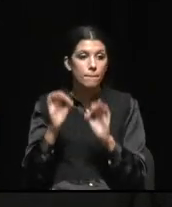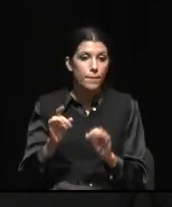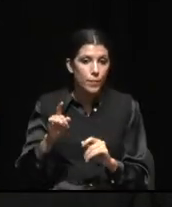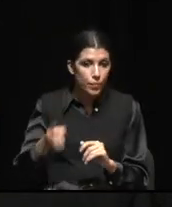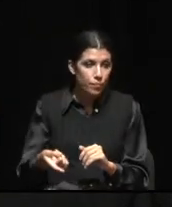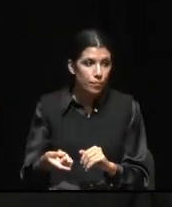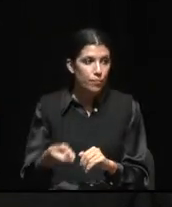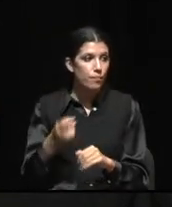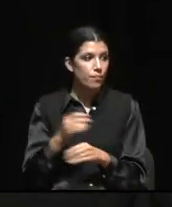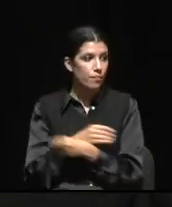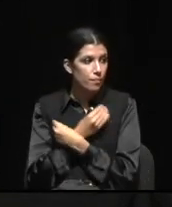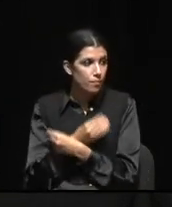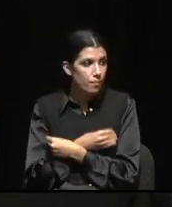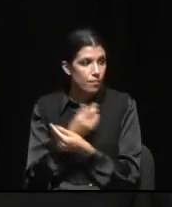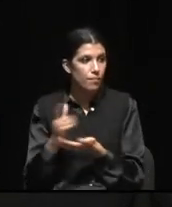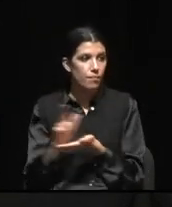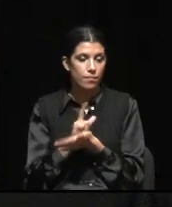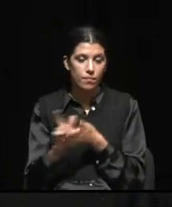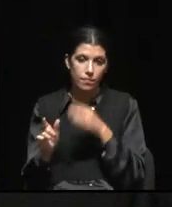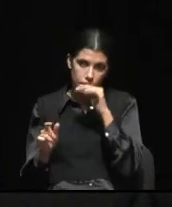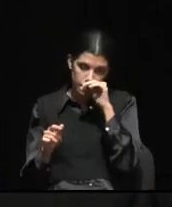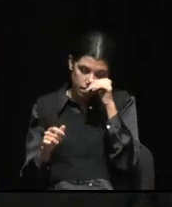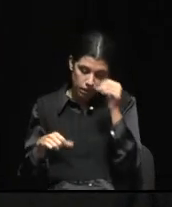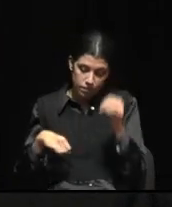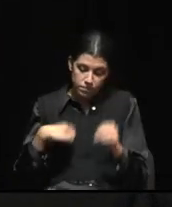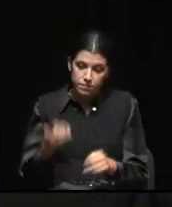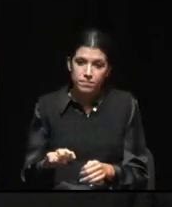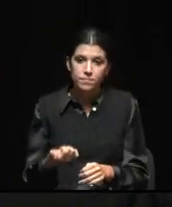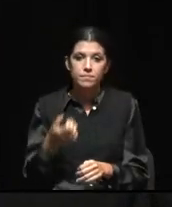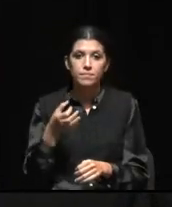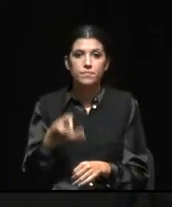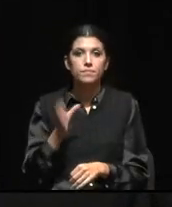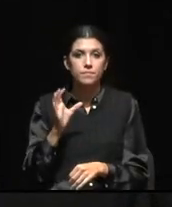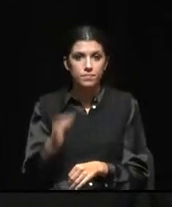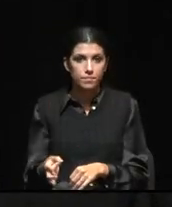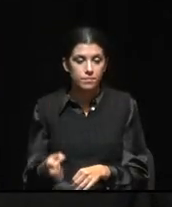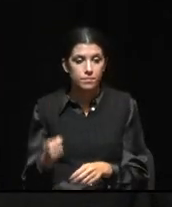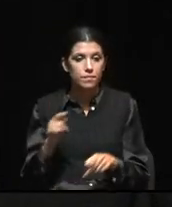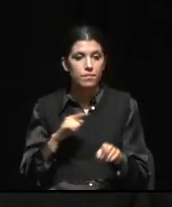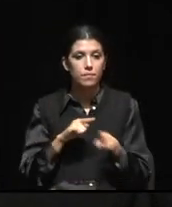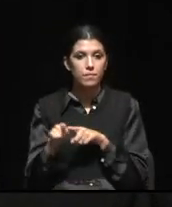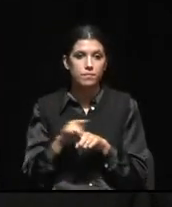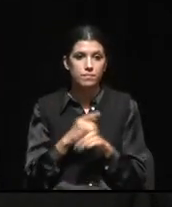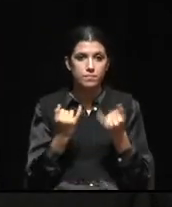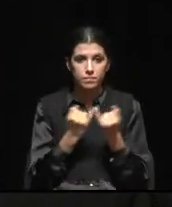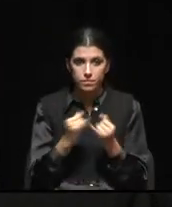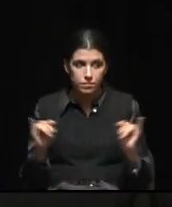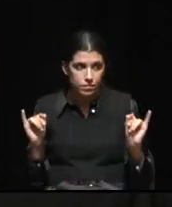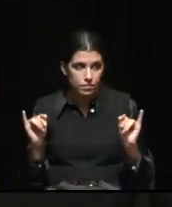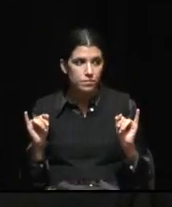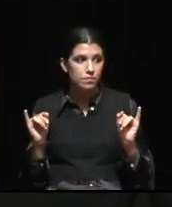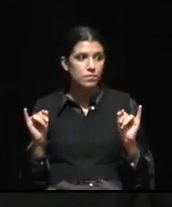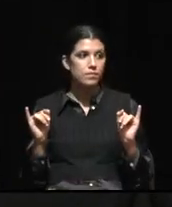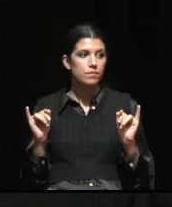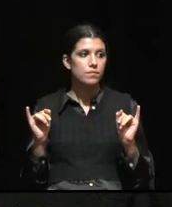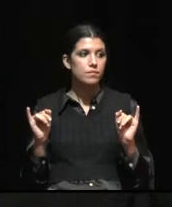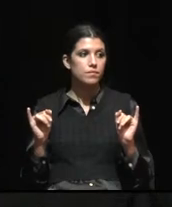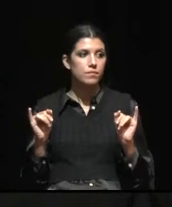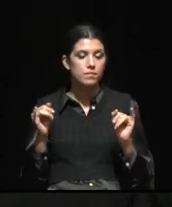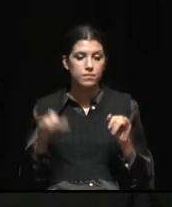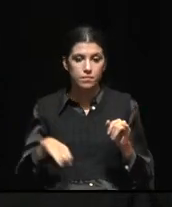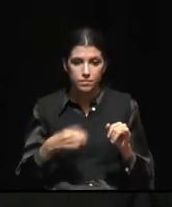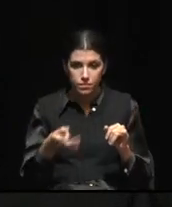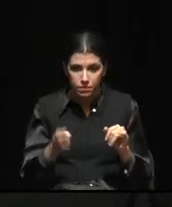favor bloco livre pev PCP deputados deputados não inscritos